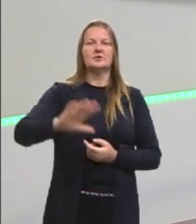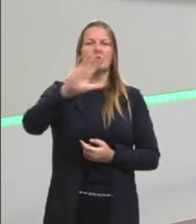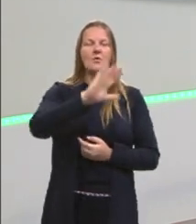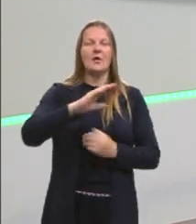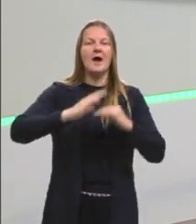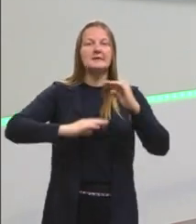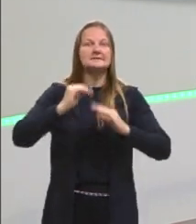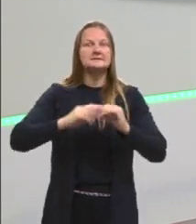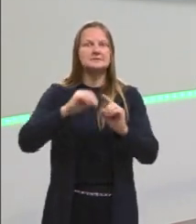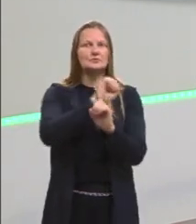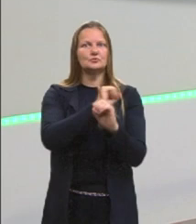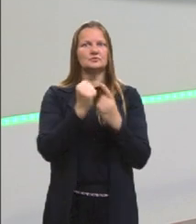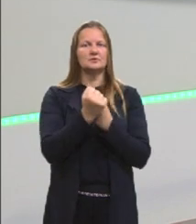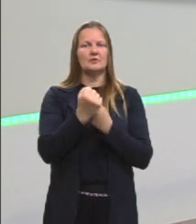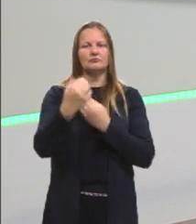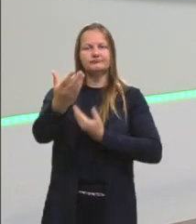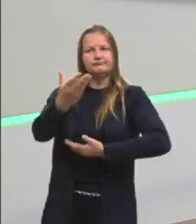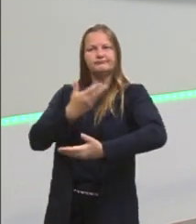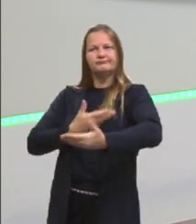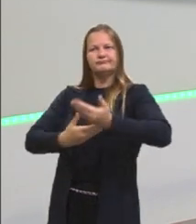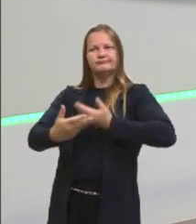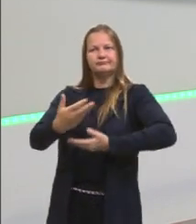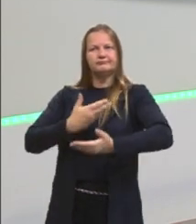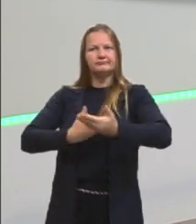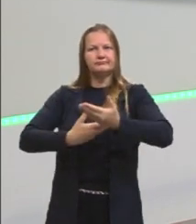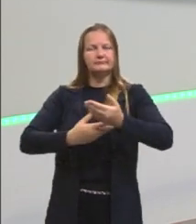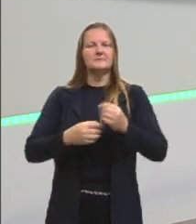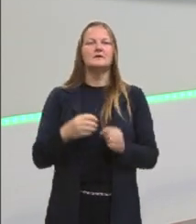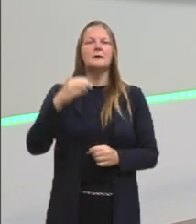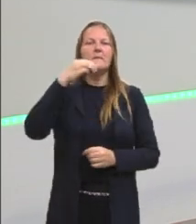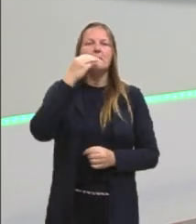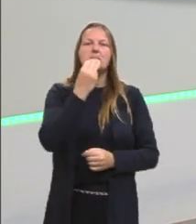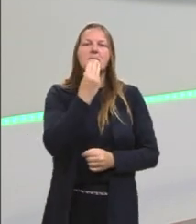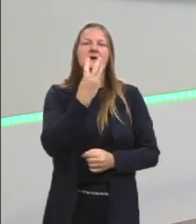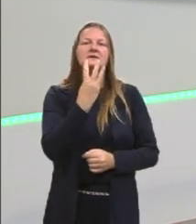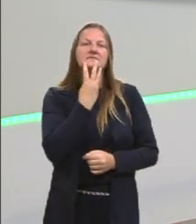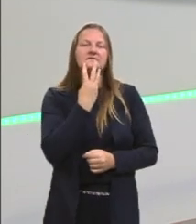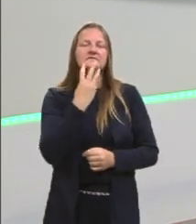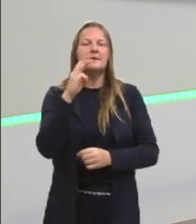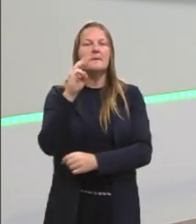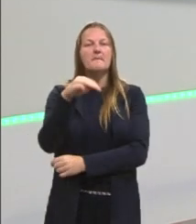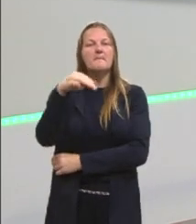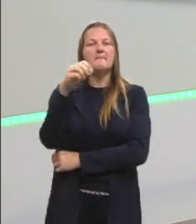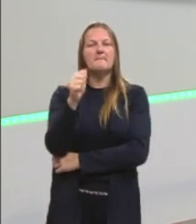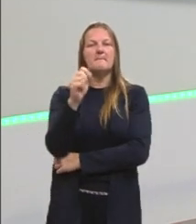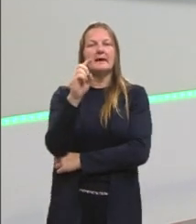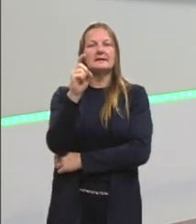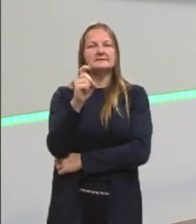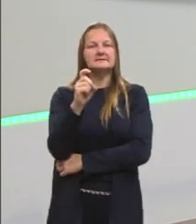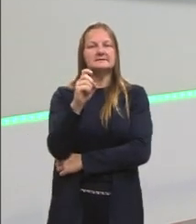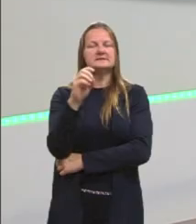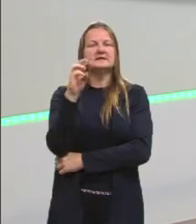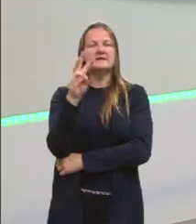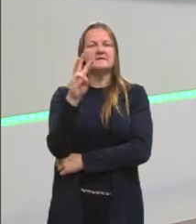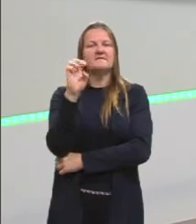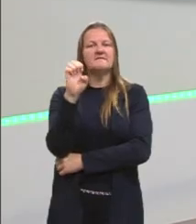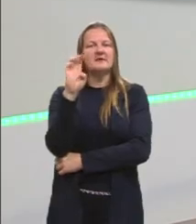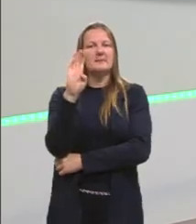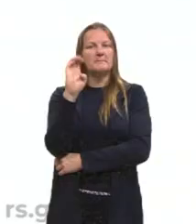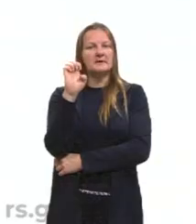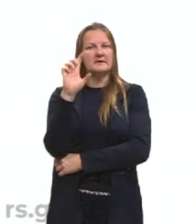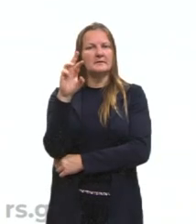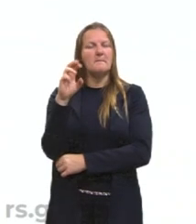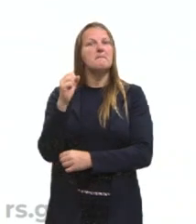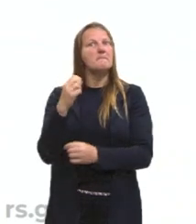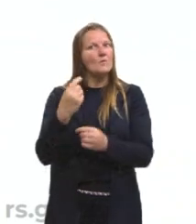interfere no indivíduo ele faz essa relação né O Max Weber também o camarada que vai discutir a questão do trabalho né